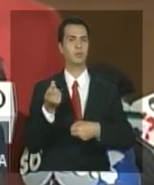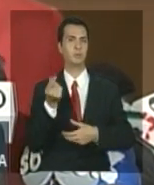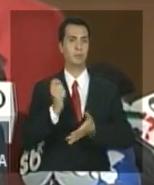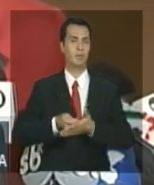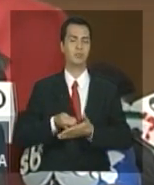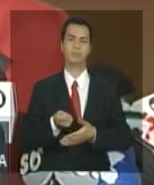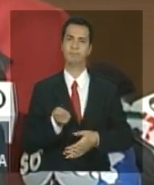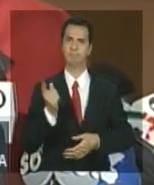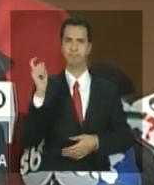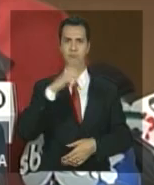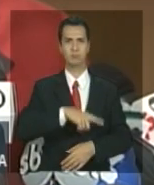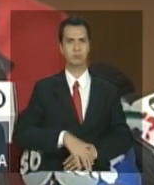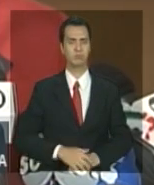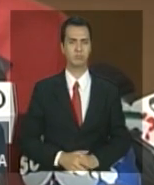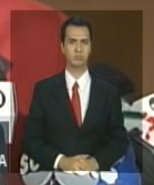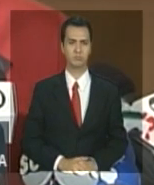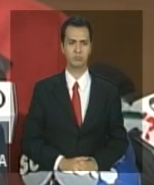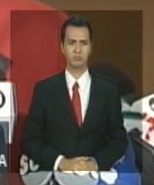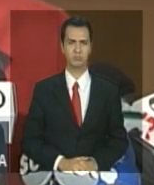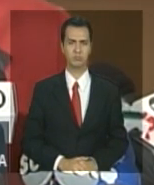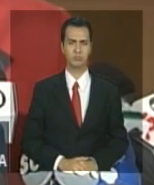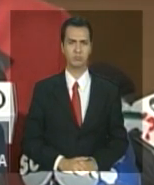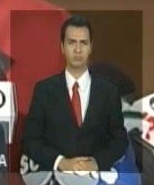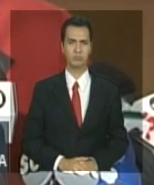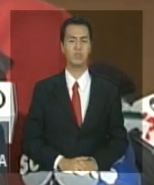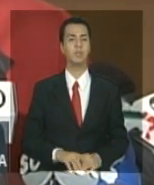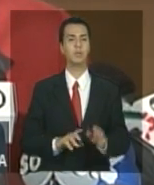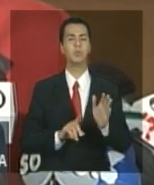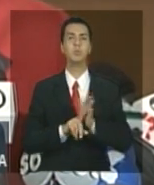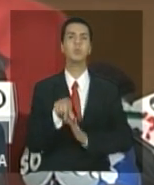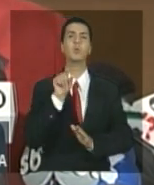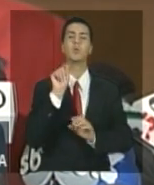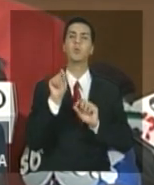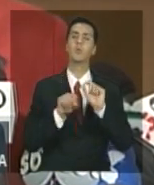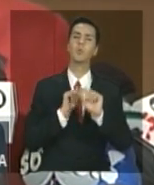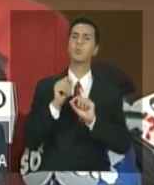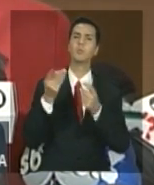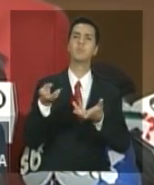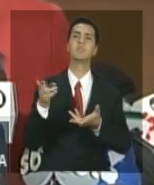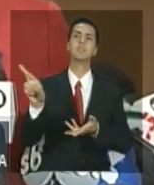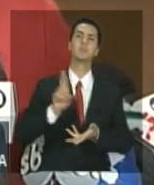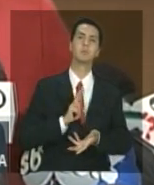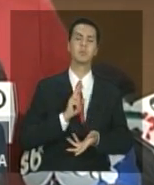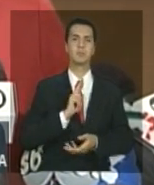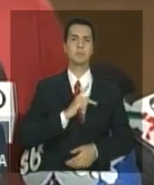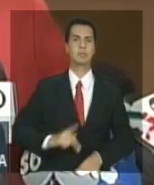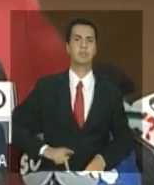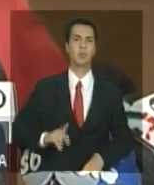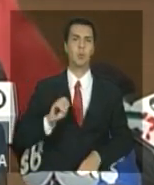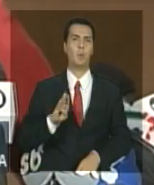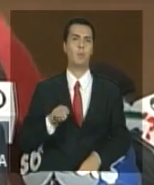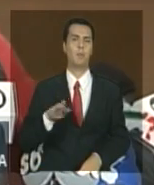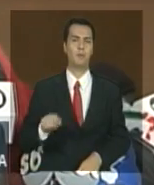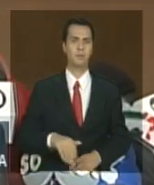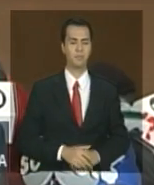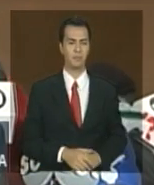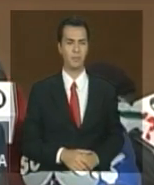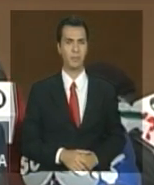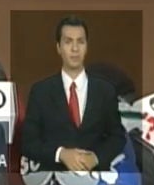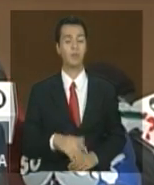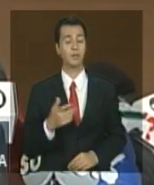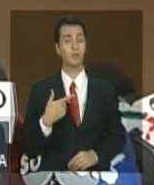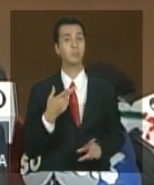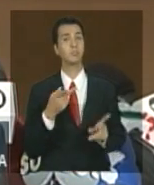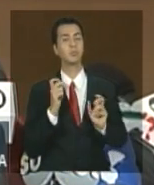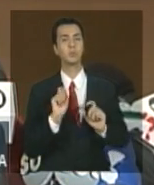encontrou do lado de lá a respeito dessas colocações? Eu encontrei o seguinte eco, uma percepção